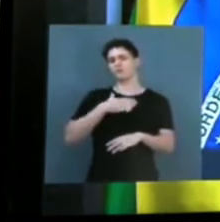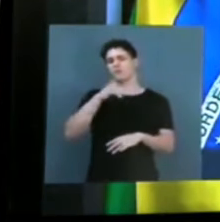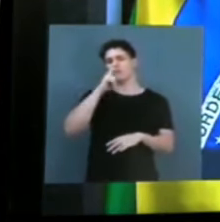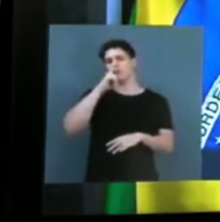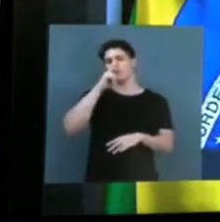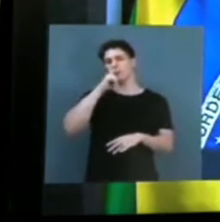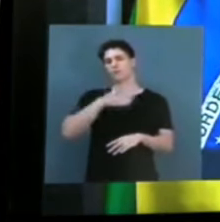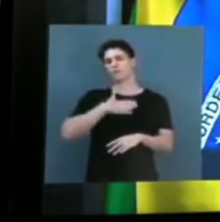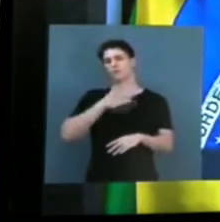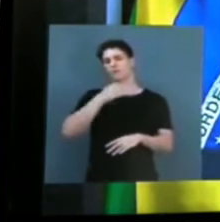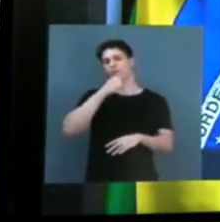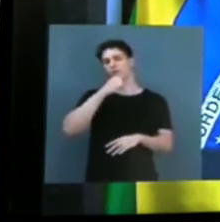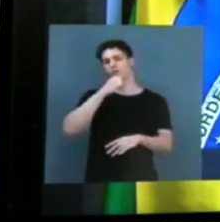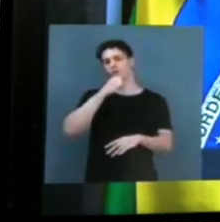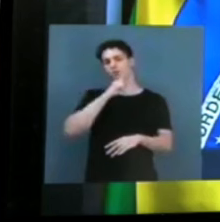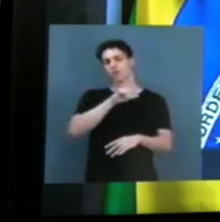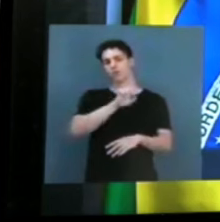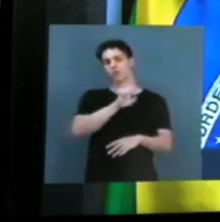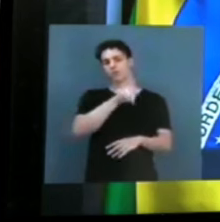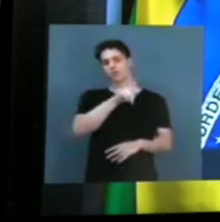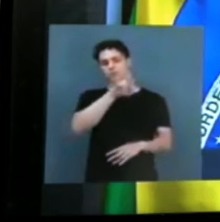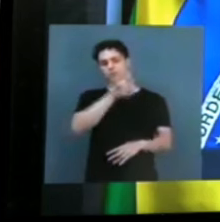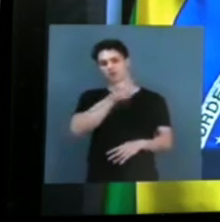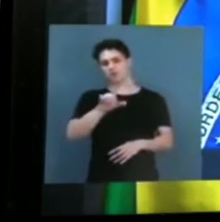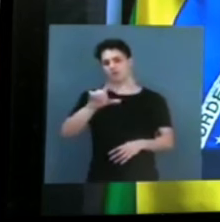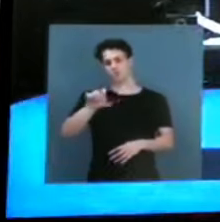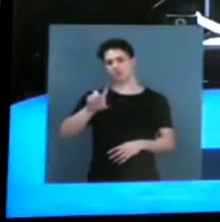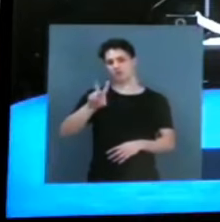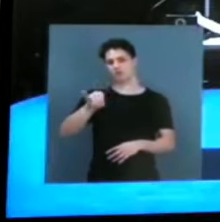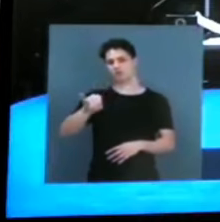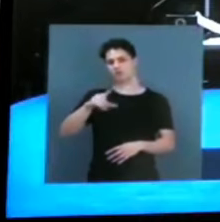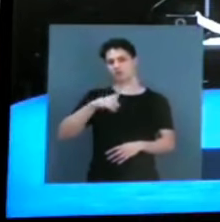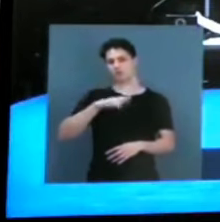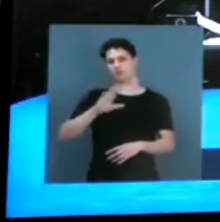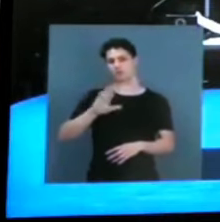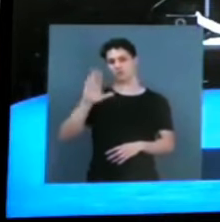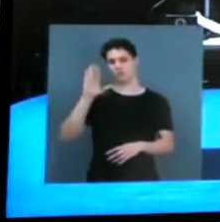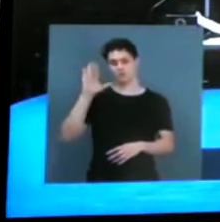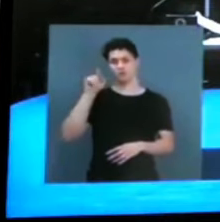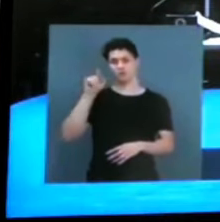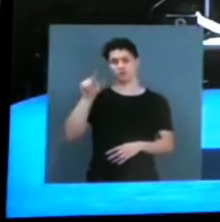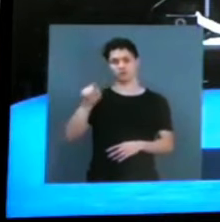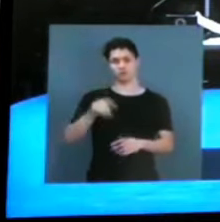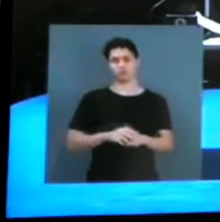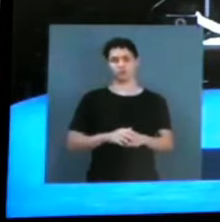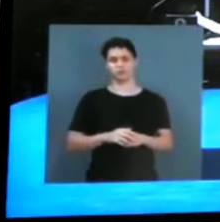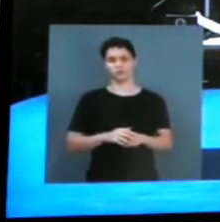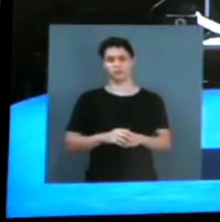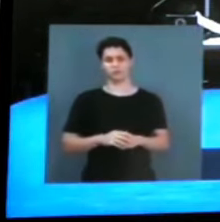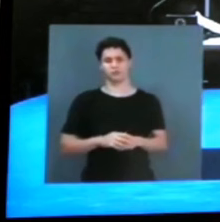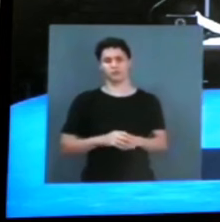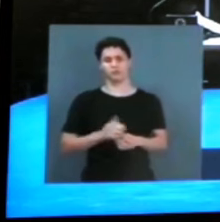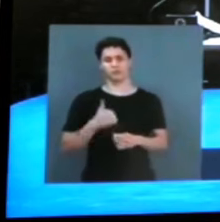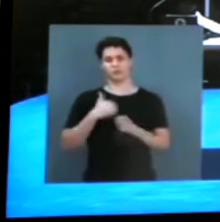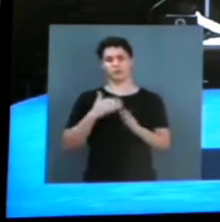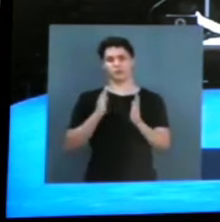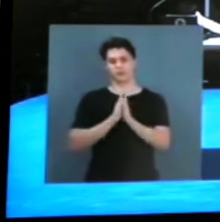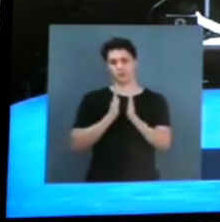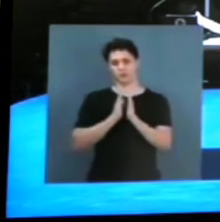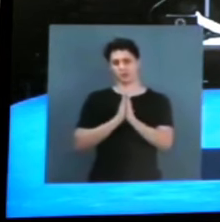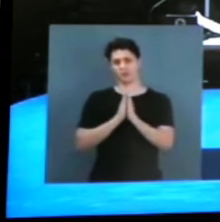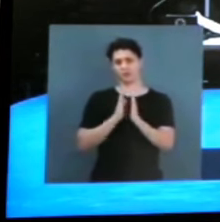é Leandro e Levi. Eu prometo para você que eu oro para